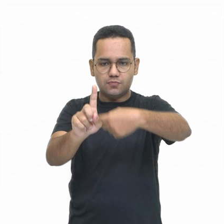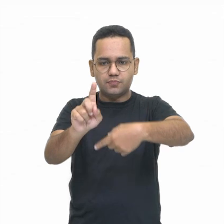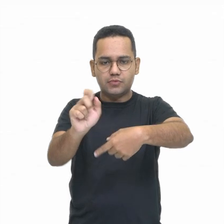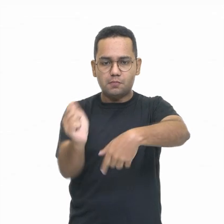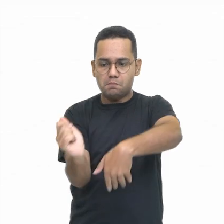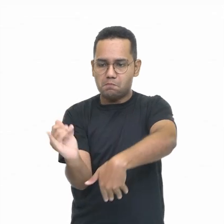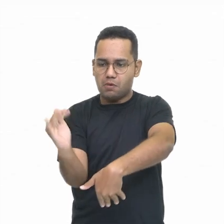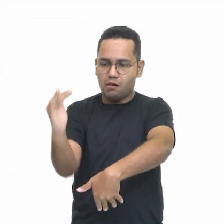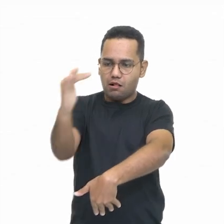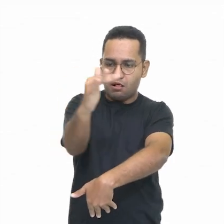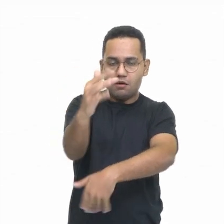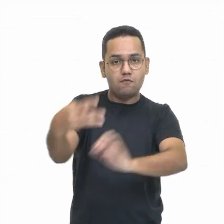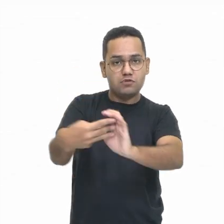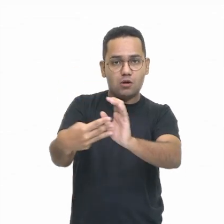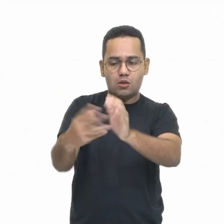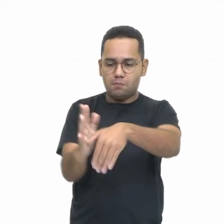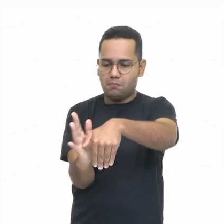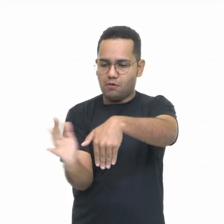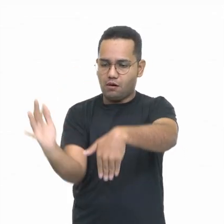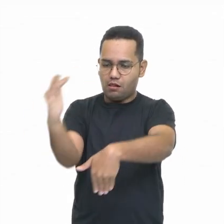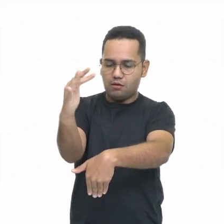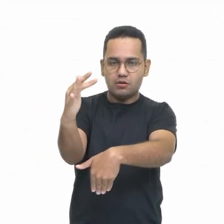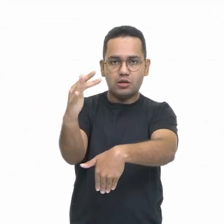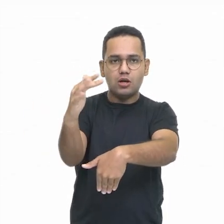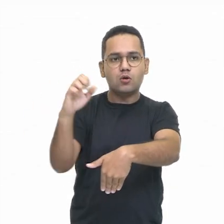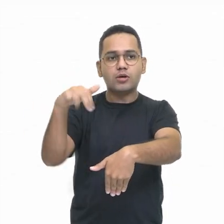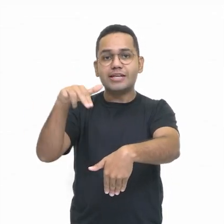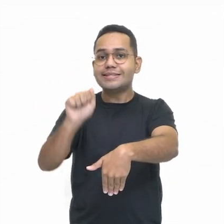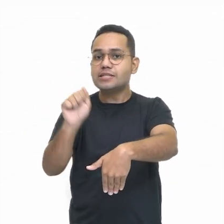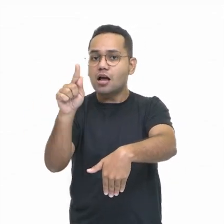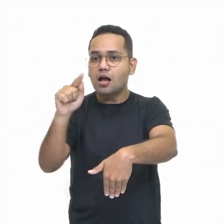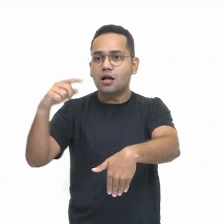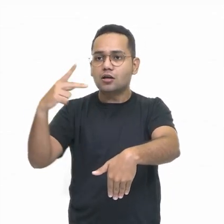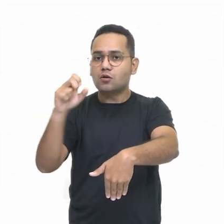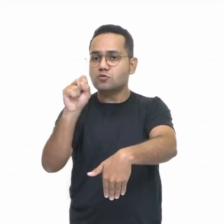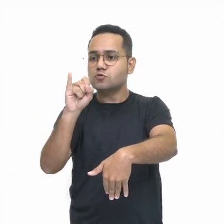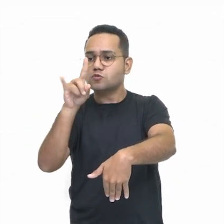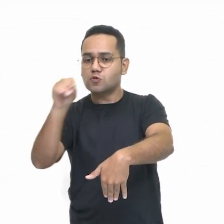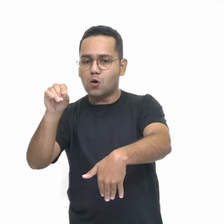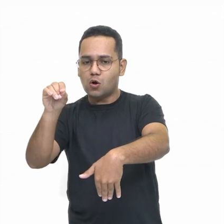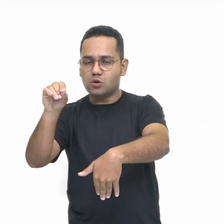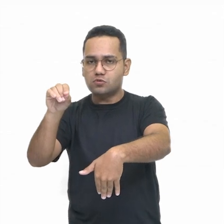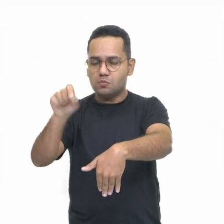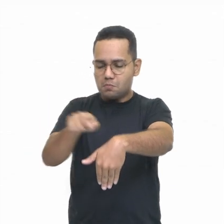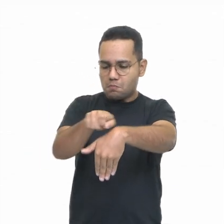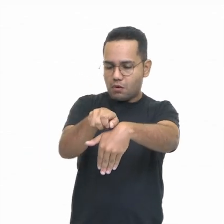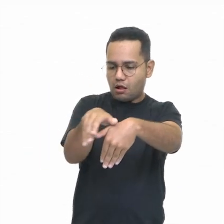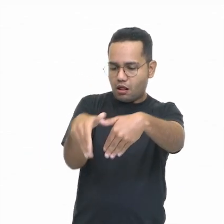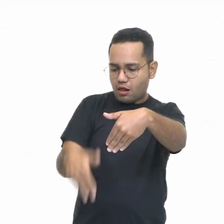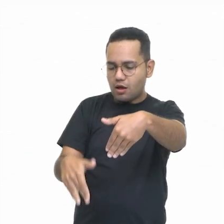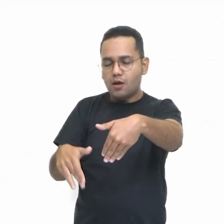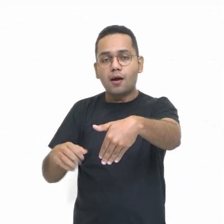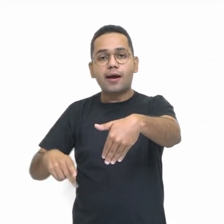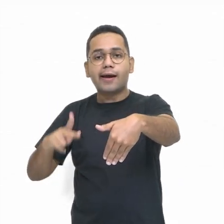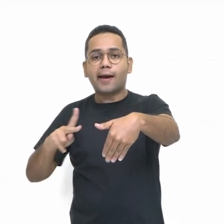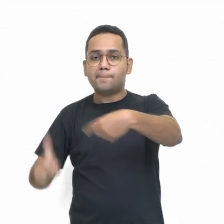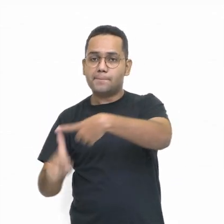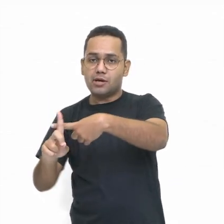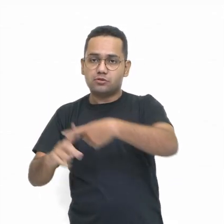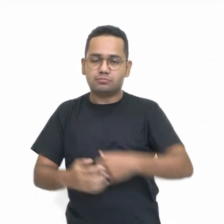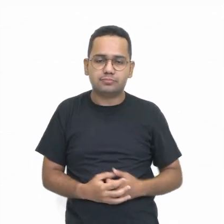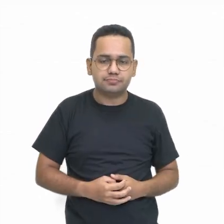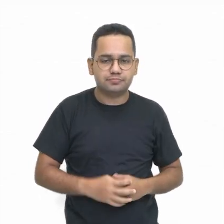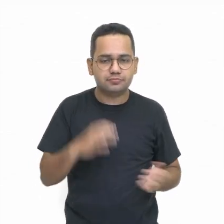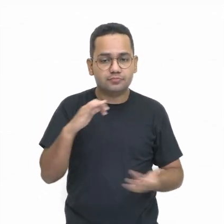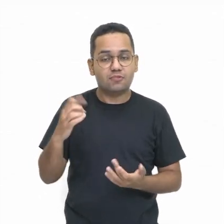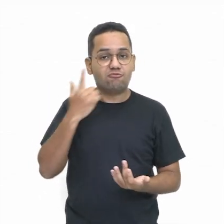para fora da célula, e de potássio para o seu interior. Então, a gente observa aí na